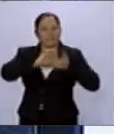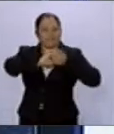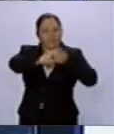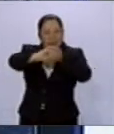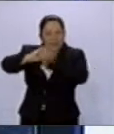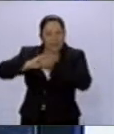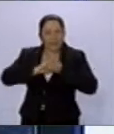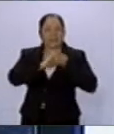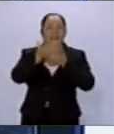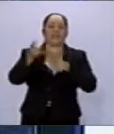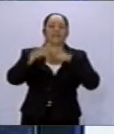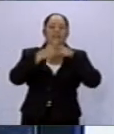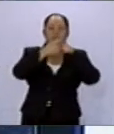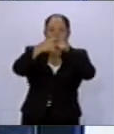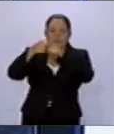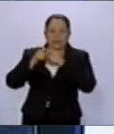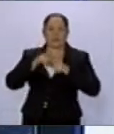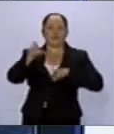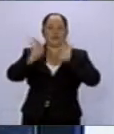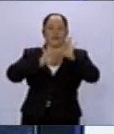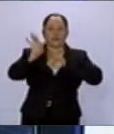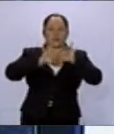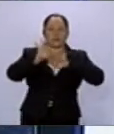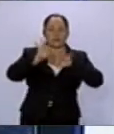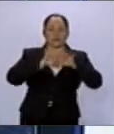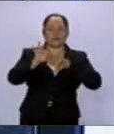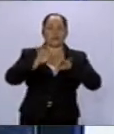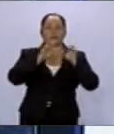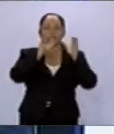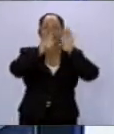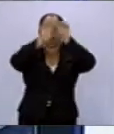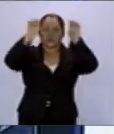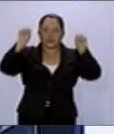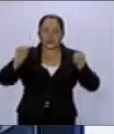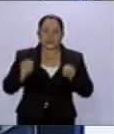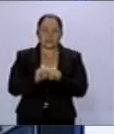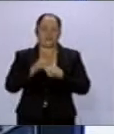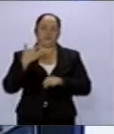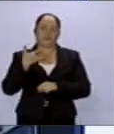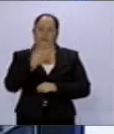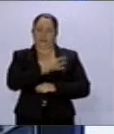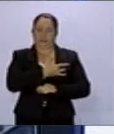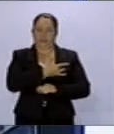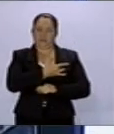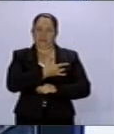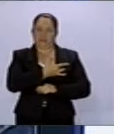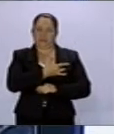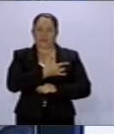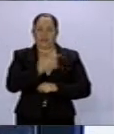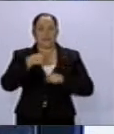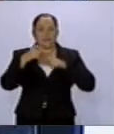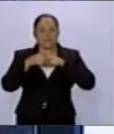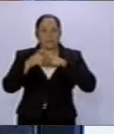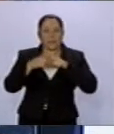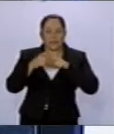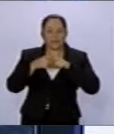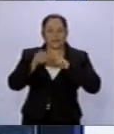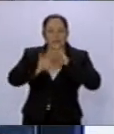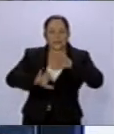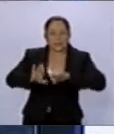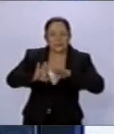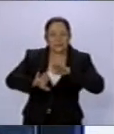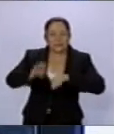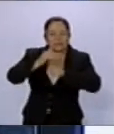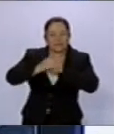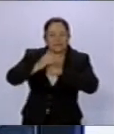brasileiros de estruturação do sistema de saúde é gente para cuidar de gente pessoas que estão lá há meses